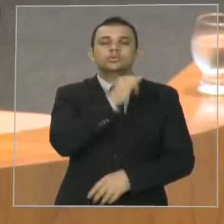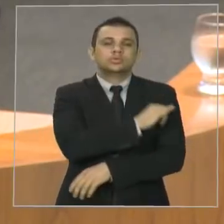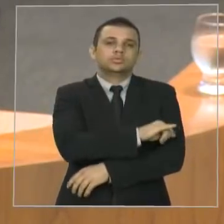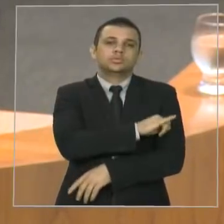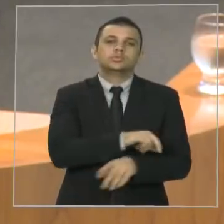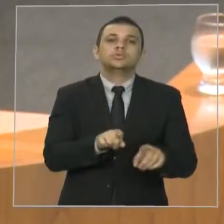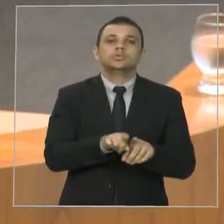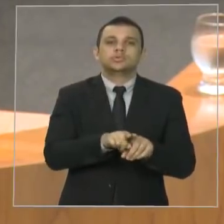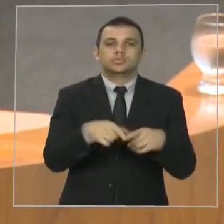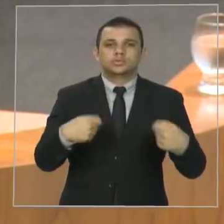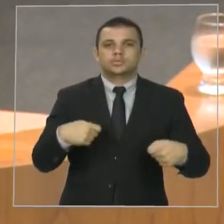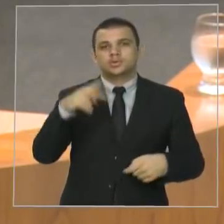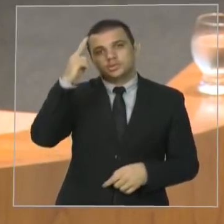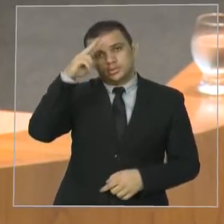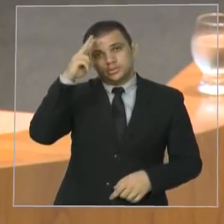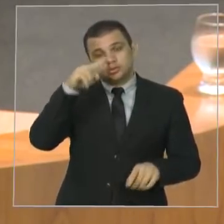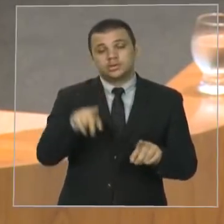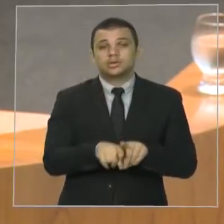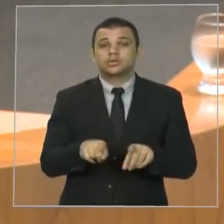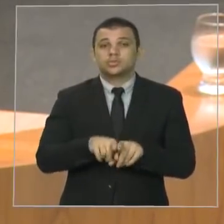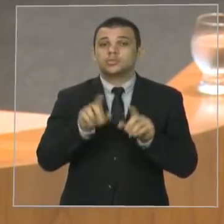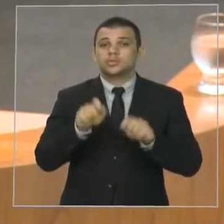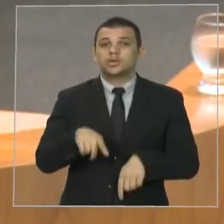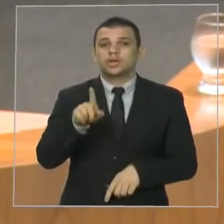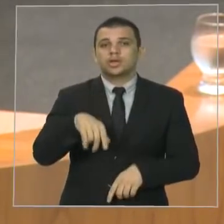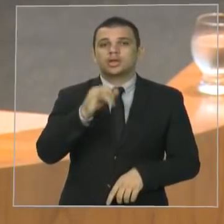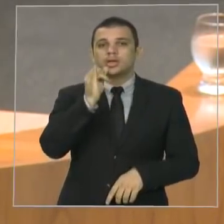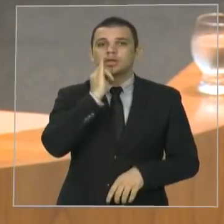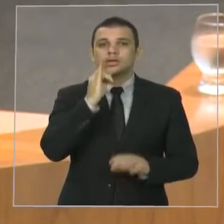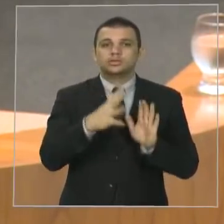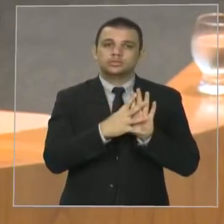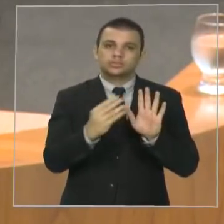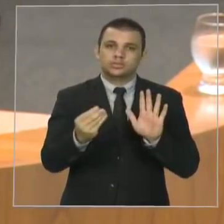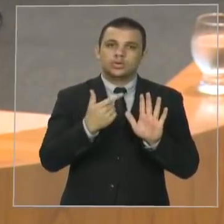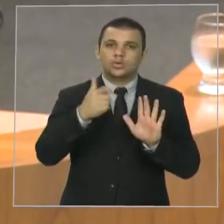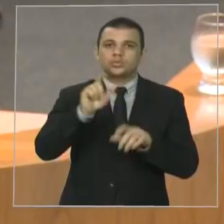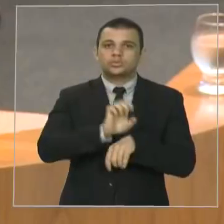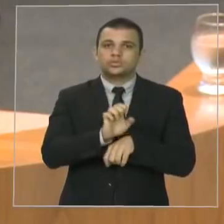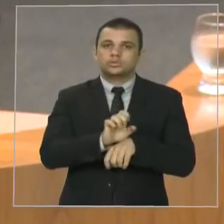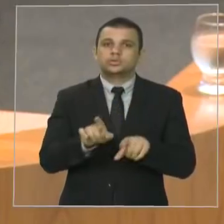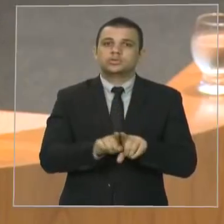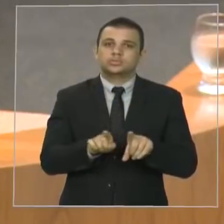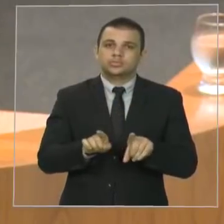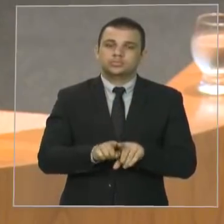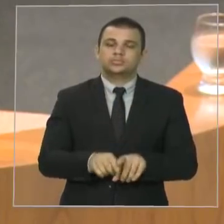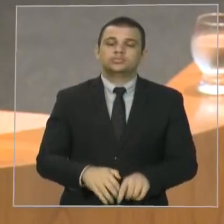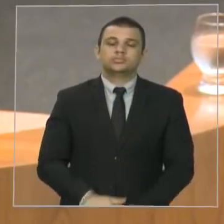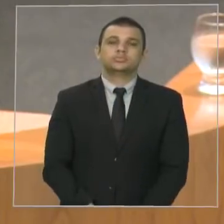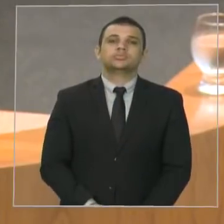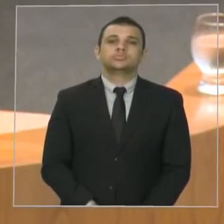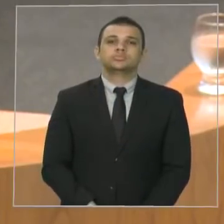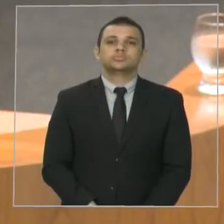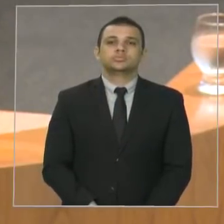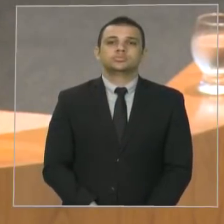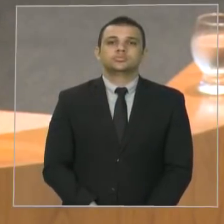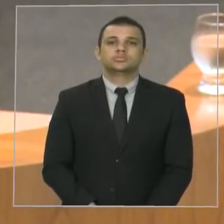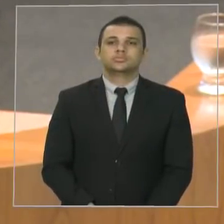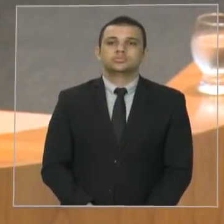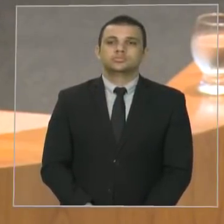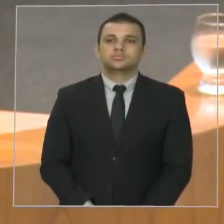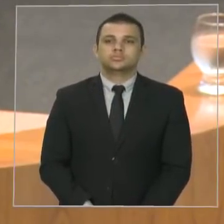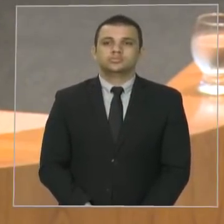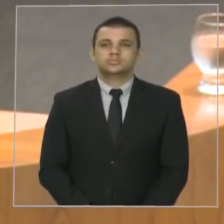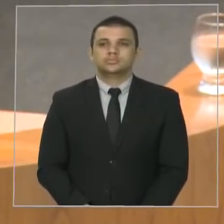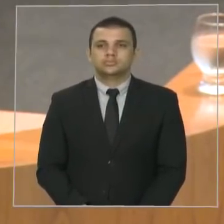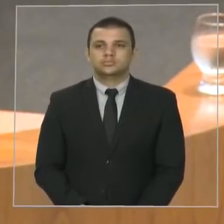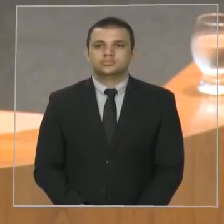bicho foram presos no Rio de Janeiro. Só um segundo para concluir, senhor. Pela representação da